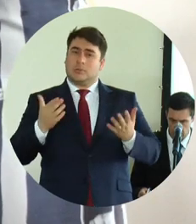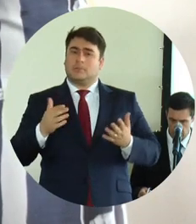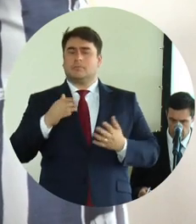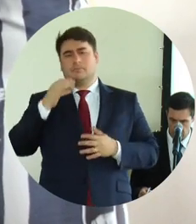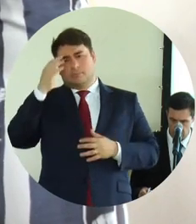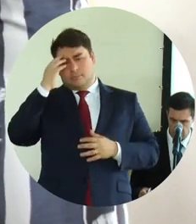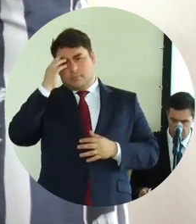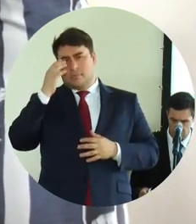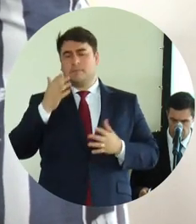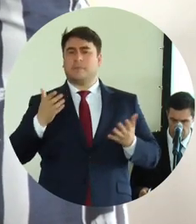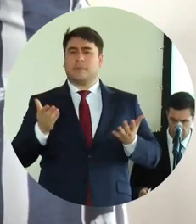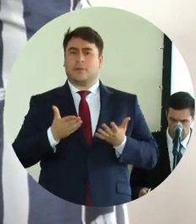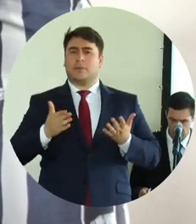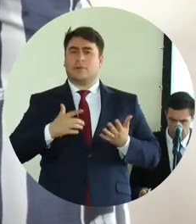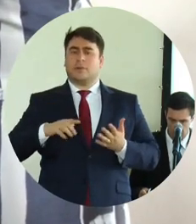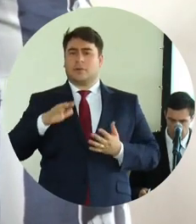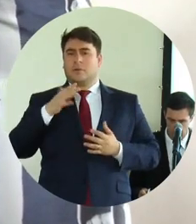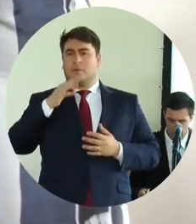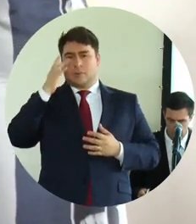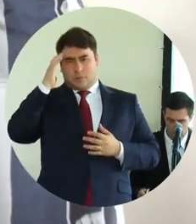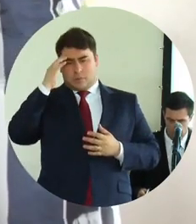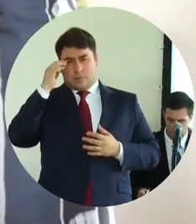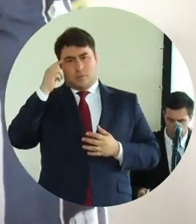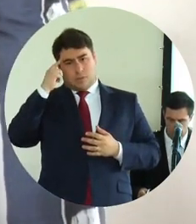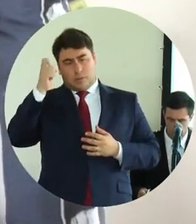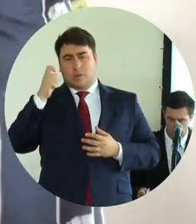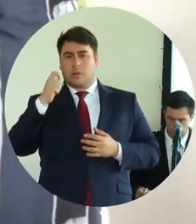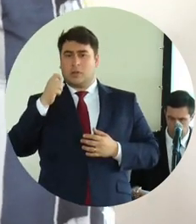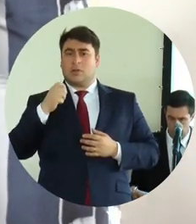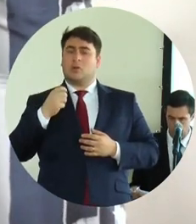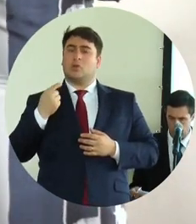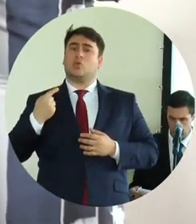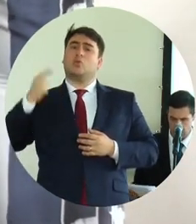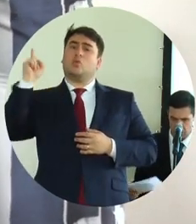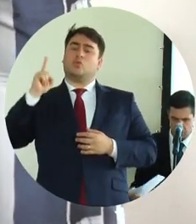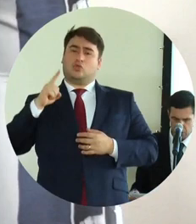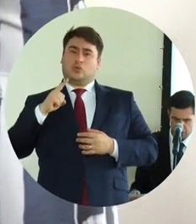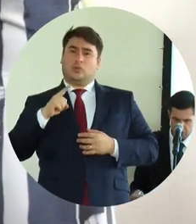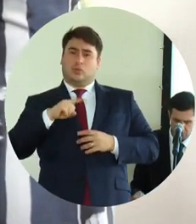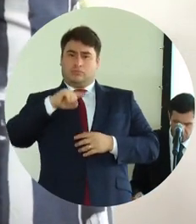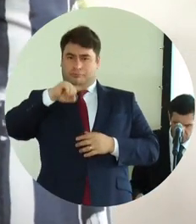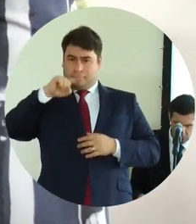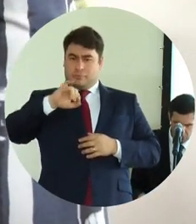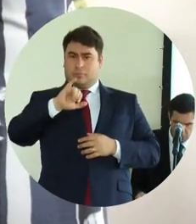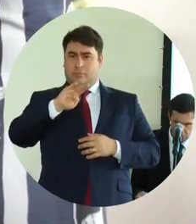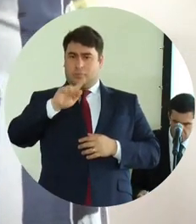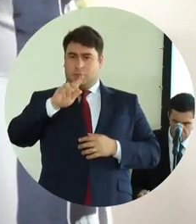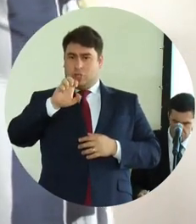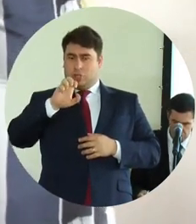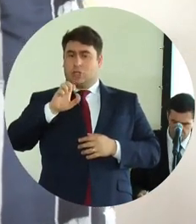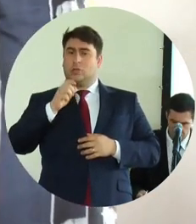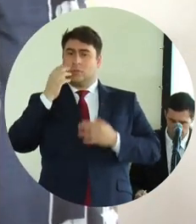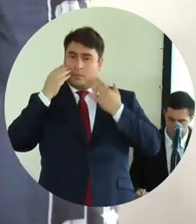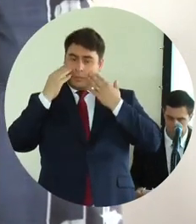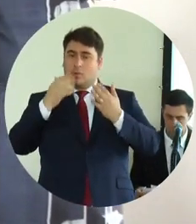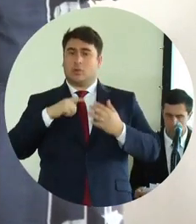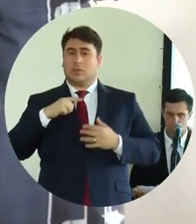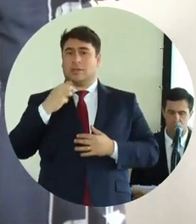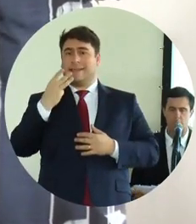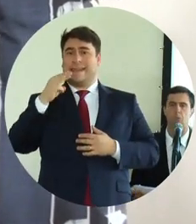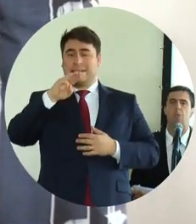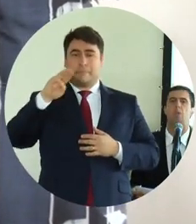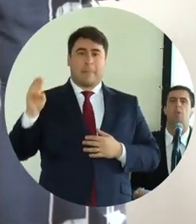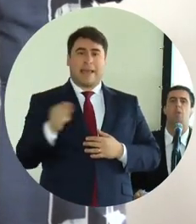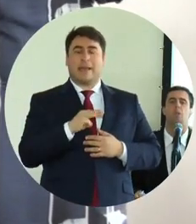senhores terem uma pálida ideia, o último censo do IBGE mostra que existem 3